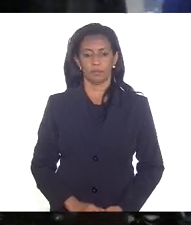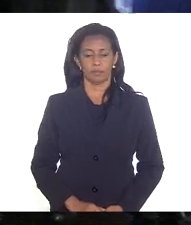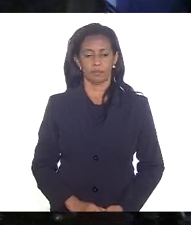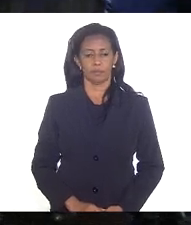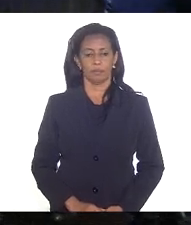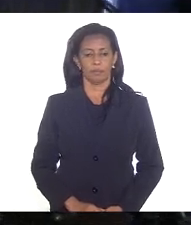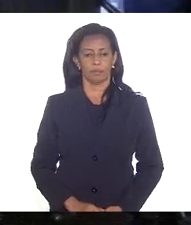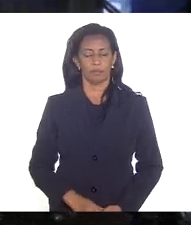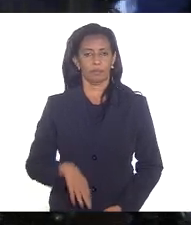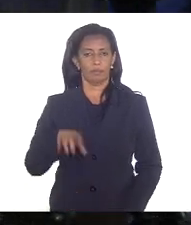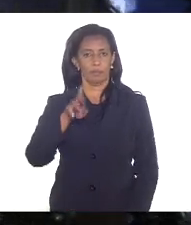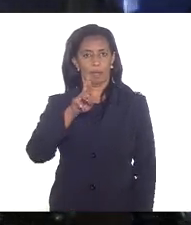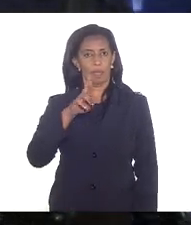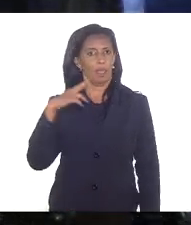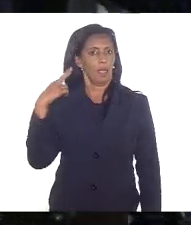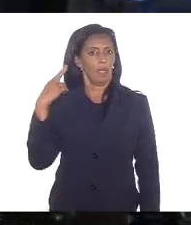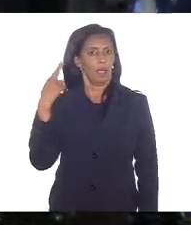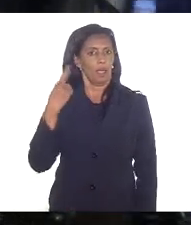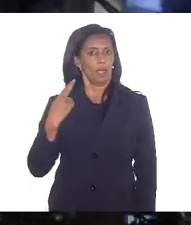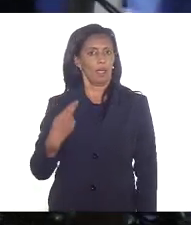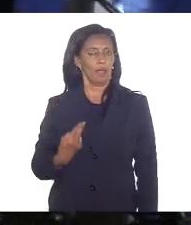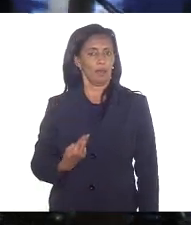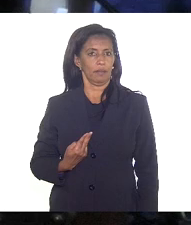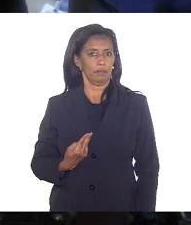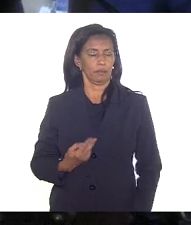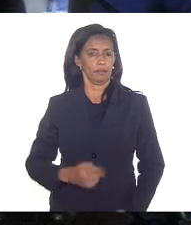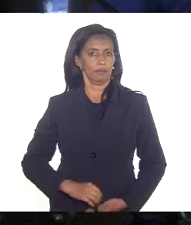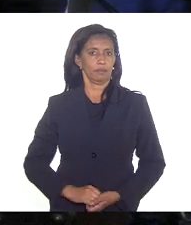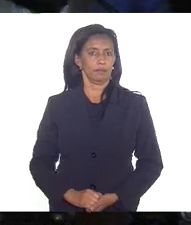o deputado a Renata Souza